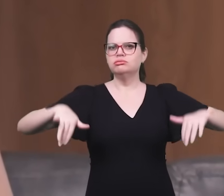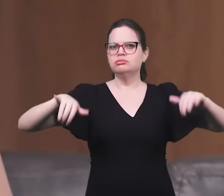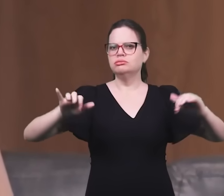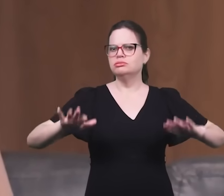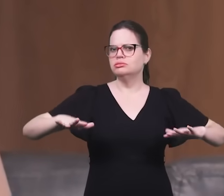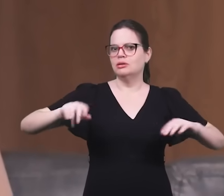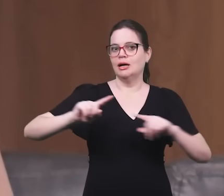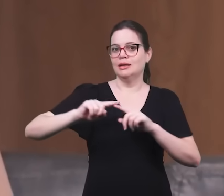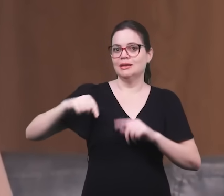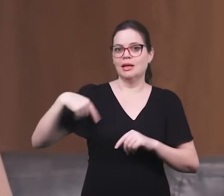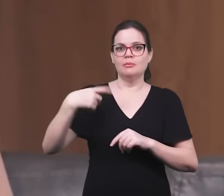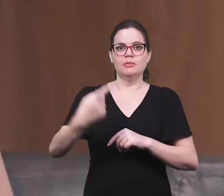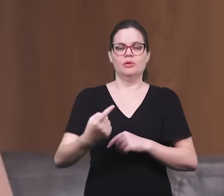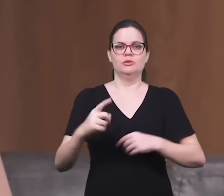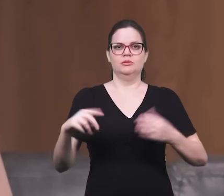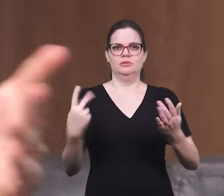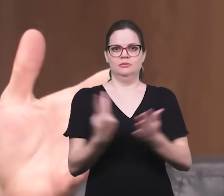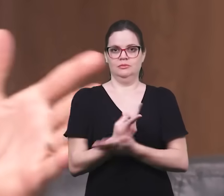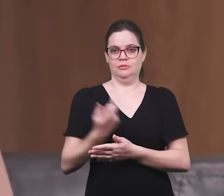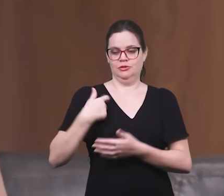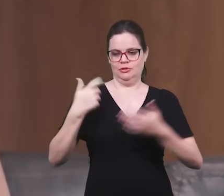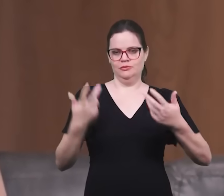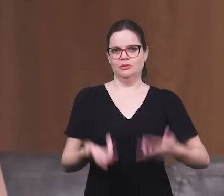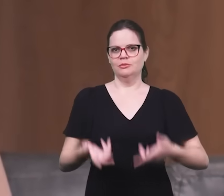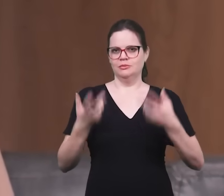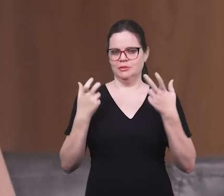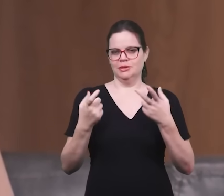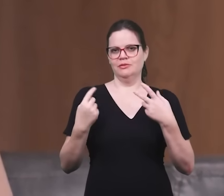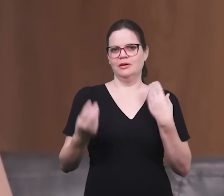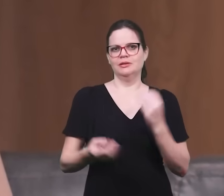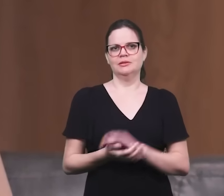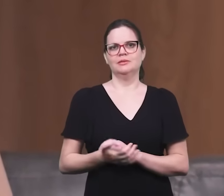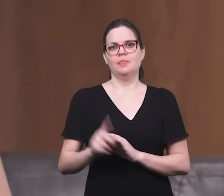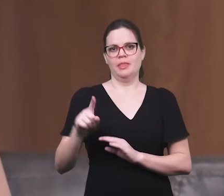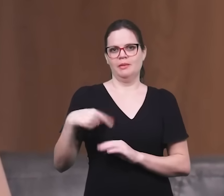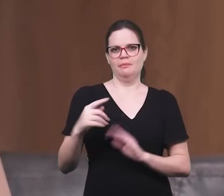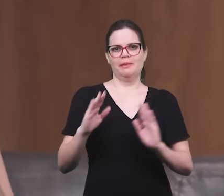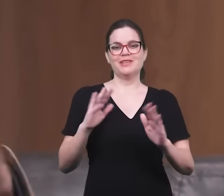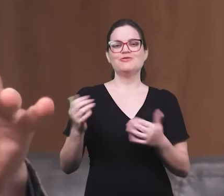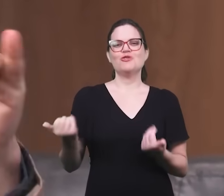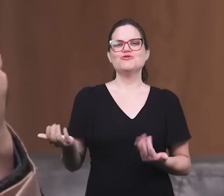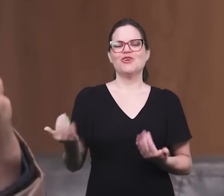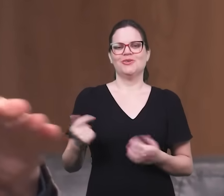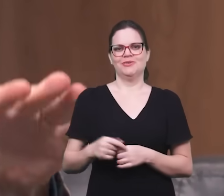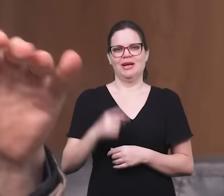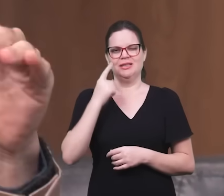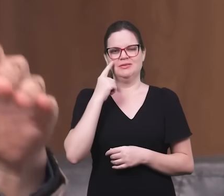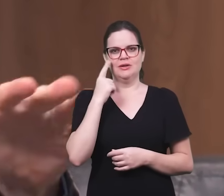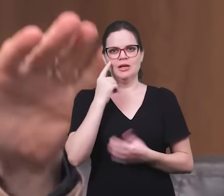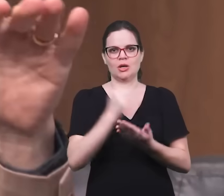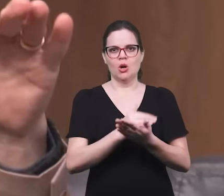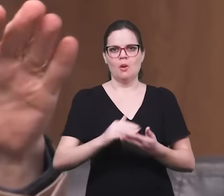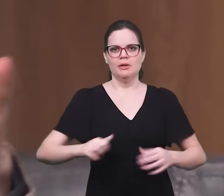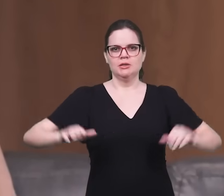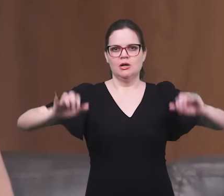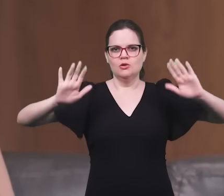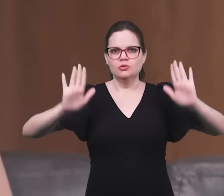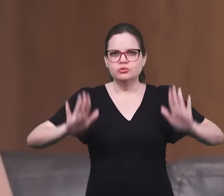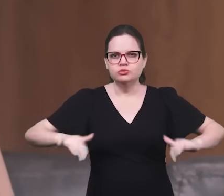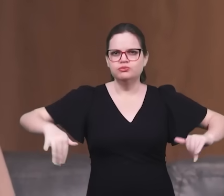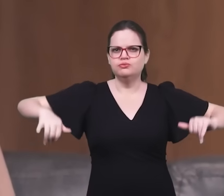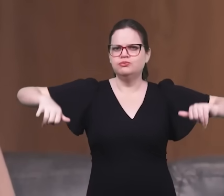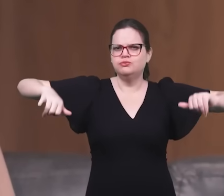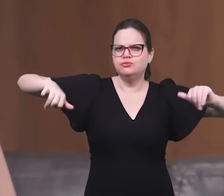mais depois, que a gente pode até tratar aqui da juventude, ele começa a já criar os voos mais